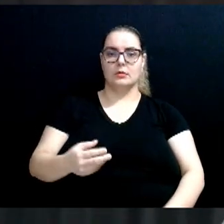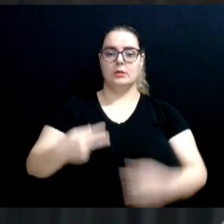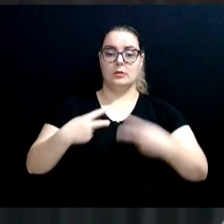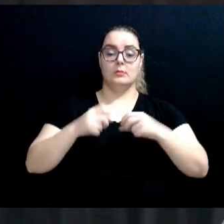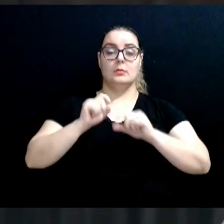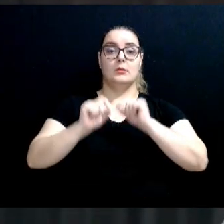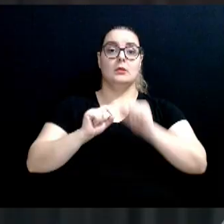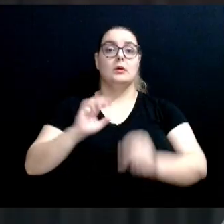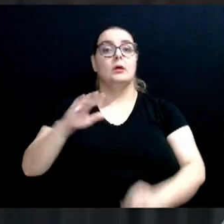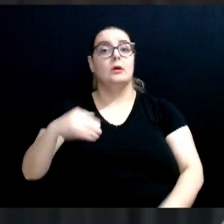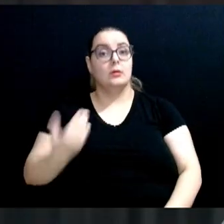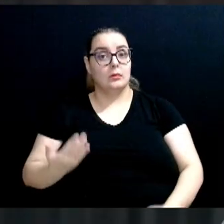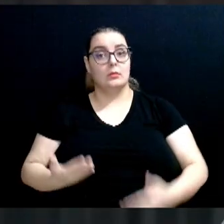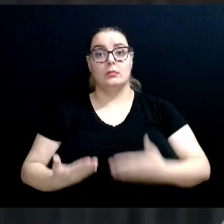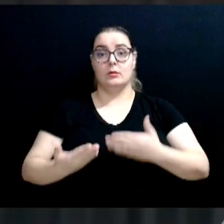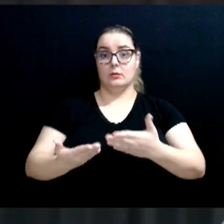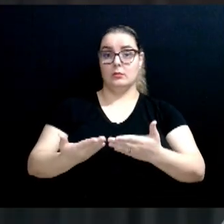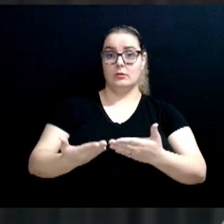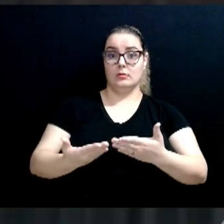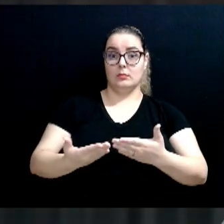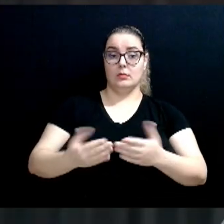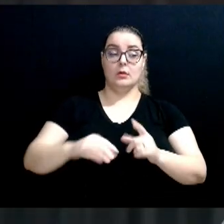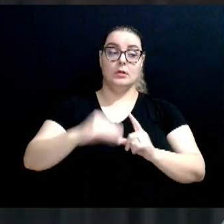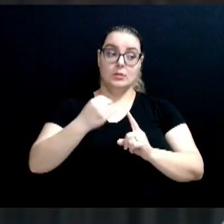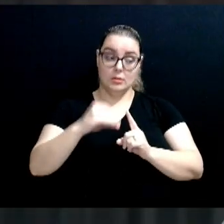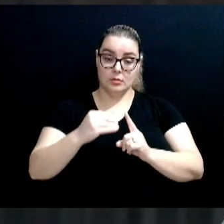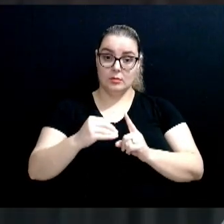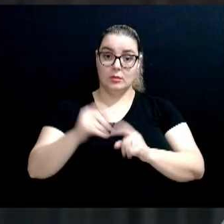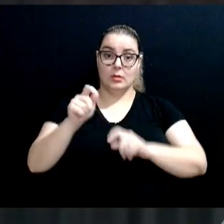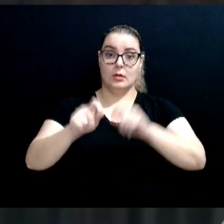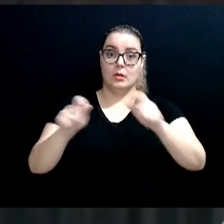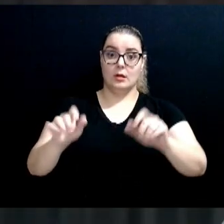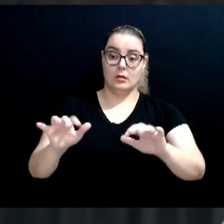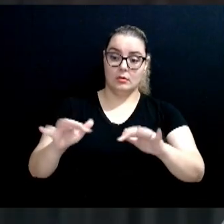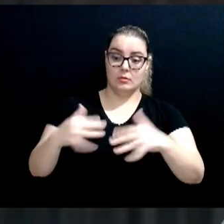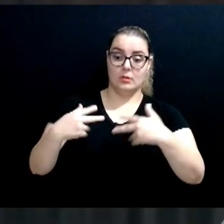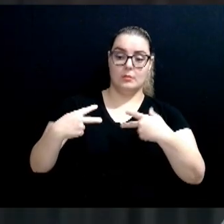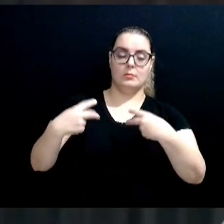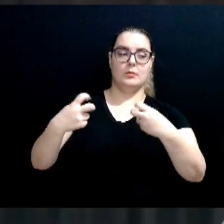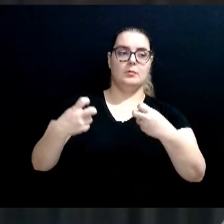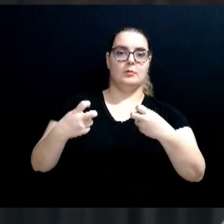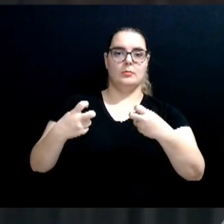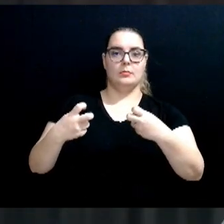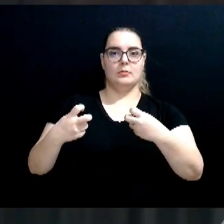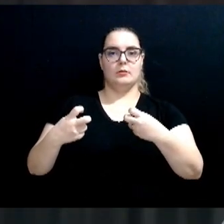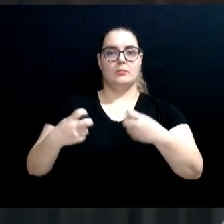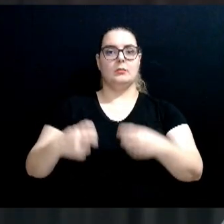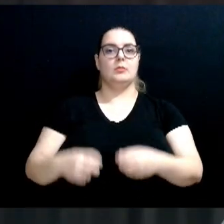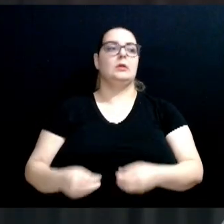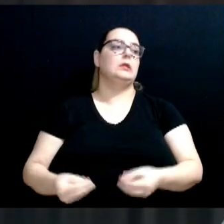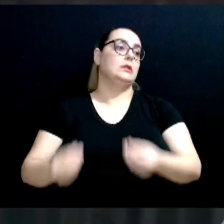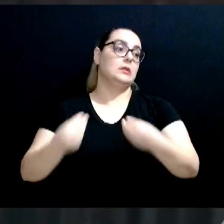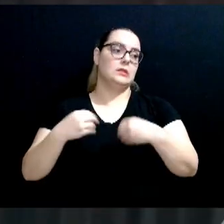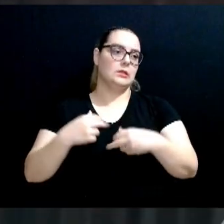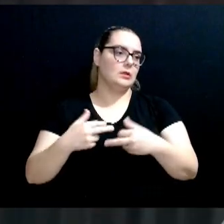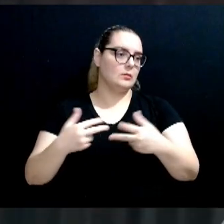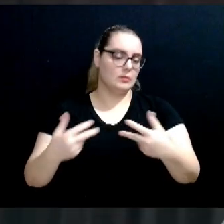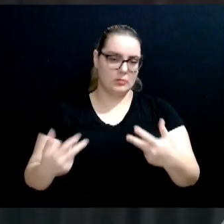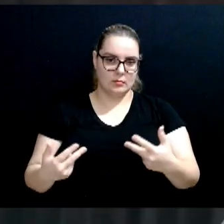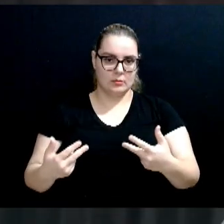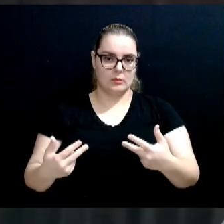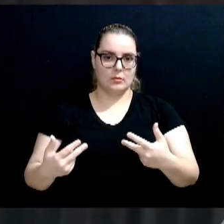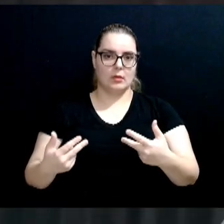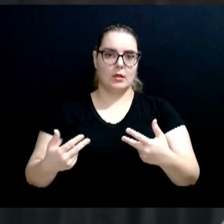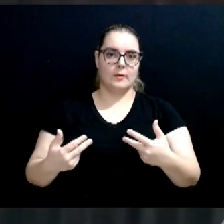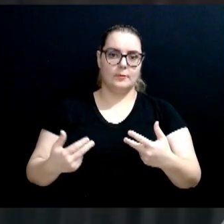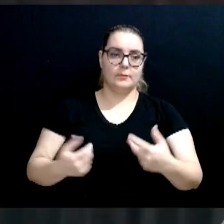uma situação de vulnerabilidade, as pessoas olhavam para ele. As pessoas o reconheciam ali de uma forma